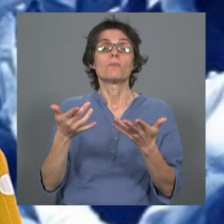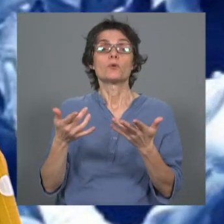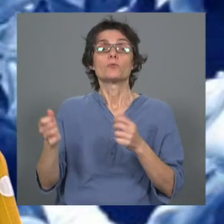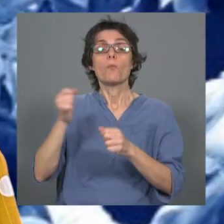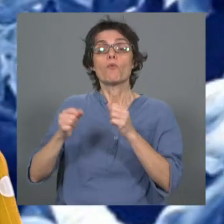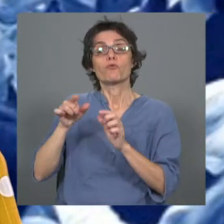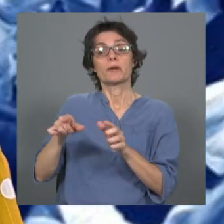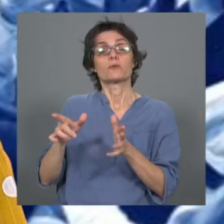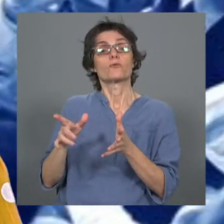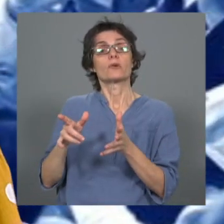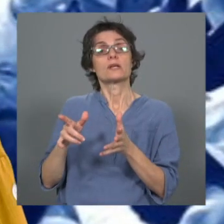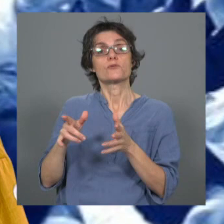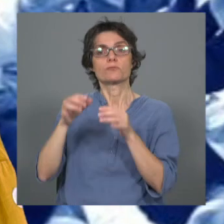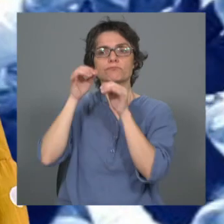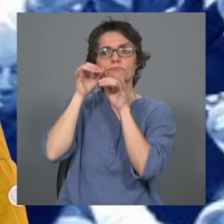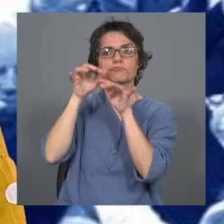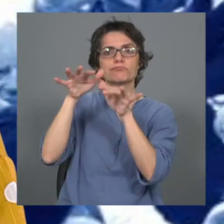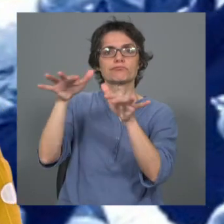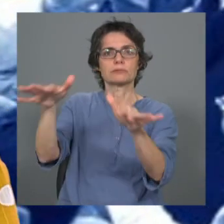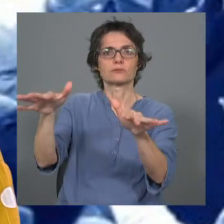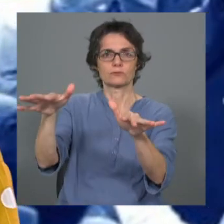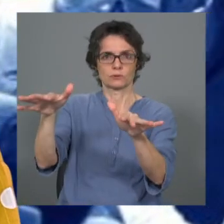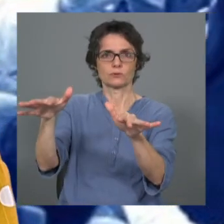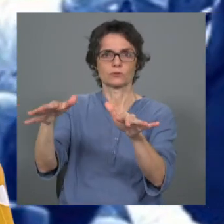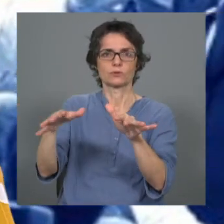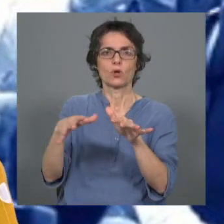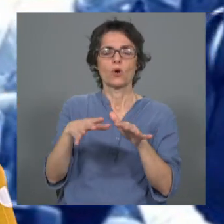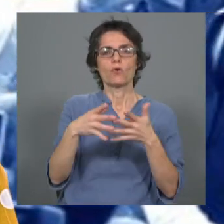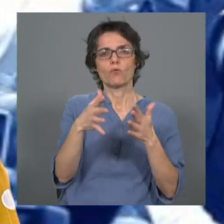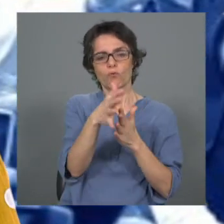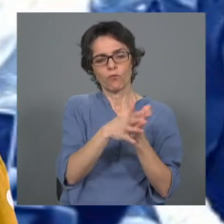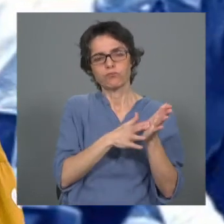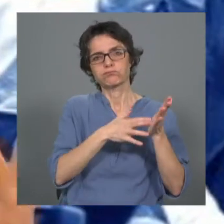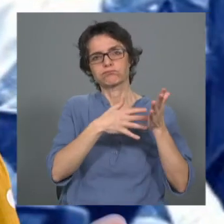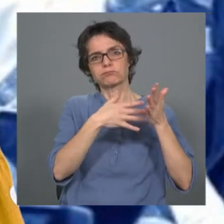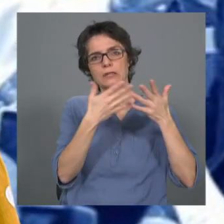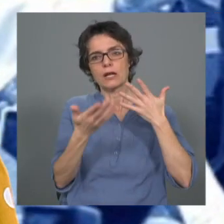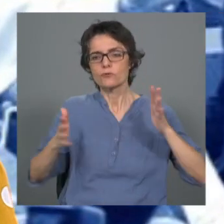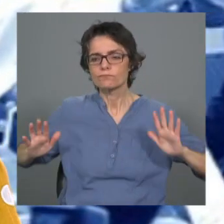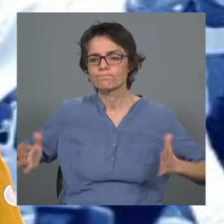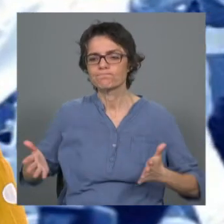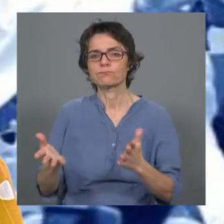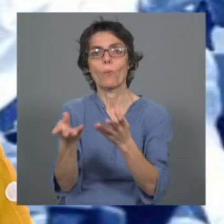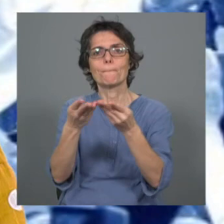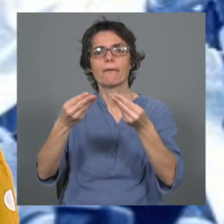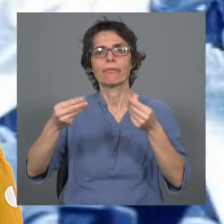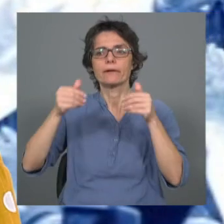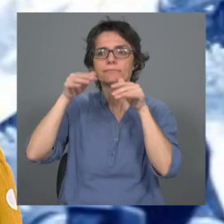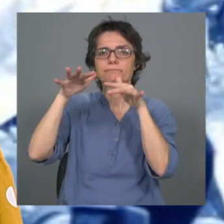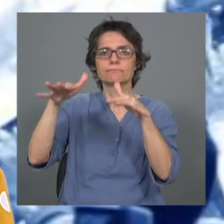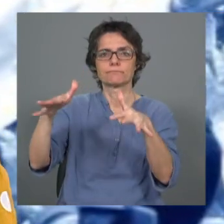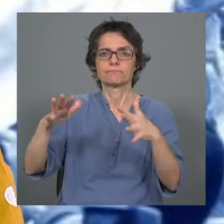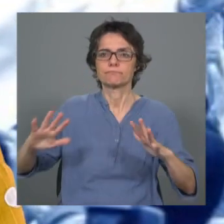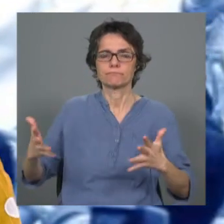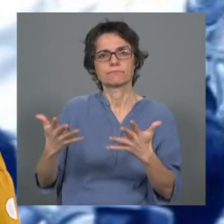ir sendo divulgados os guiões e os grupos foram incentivados a refletir sobre